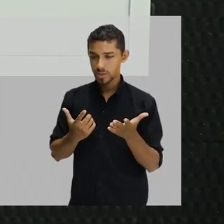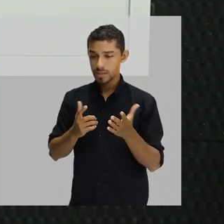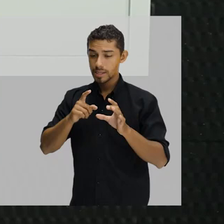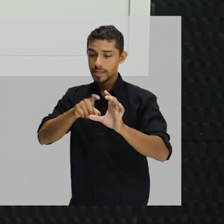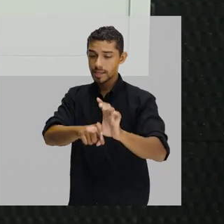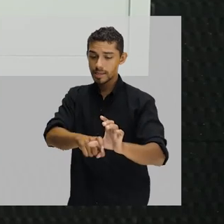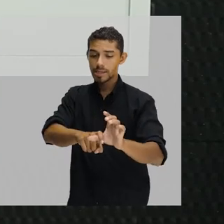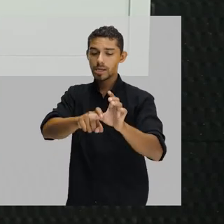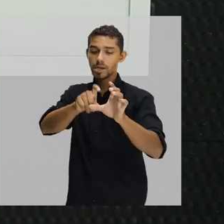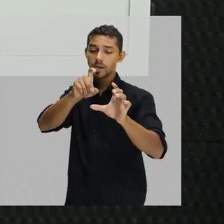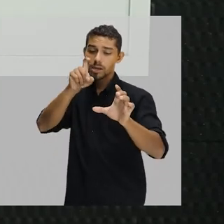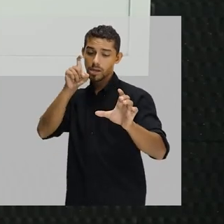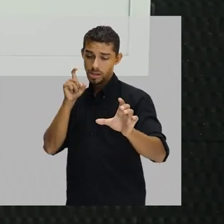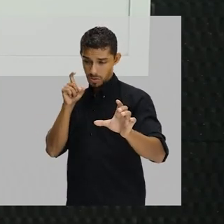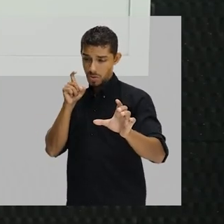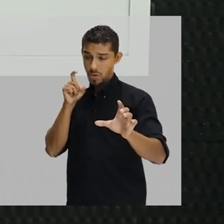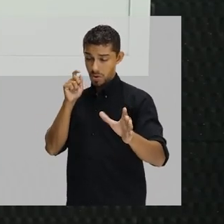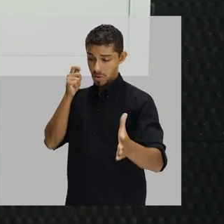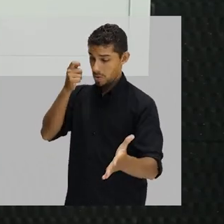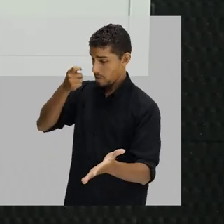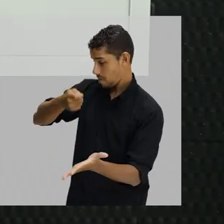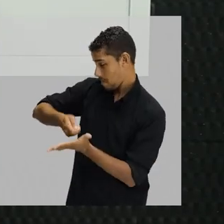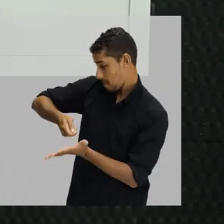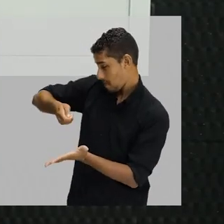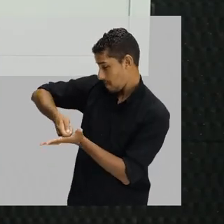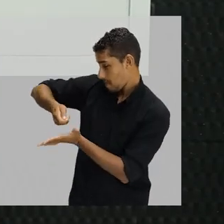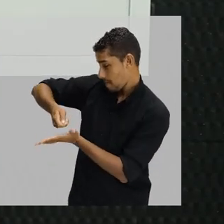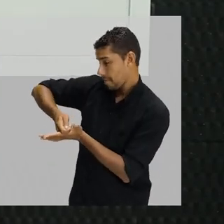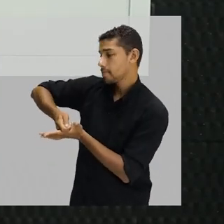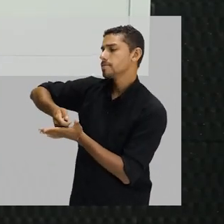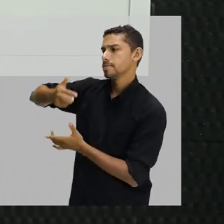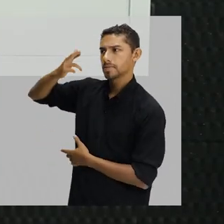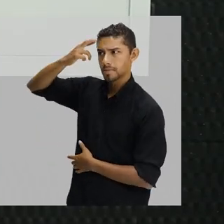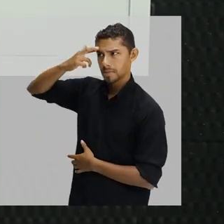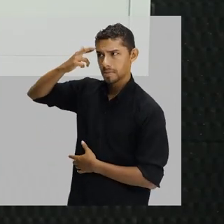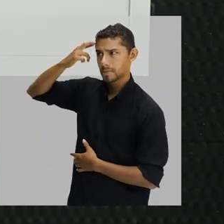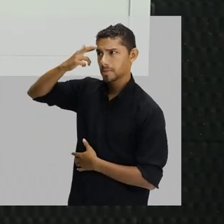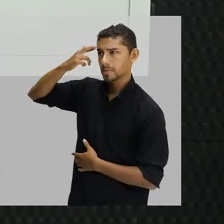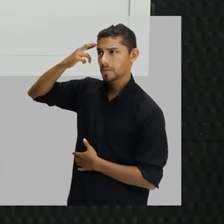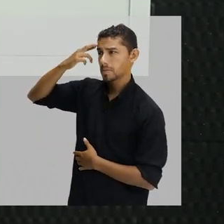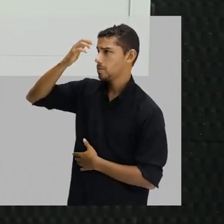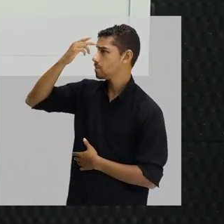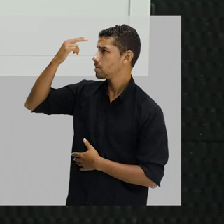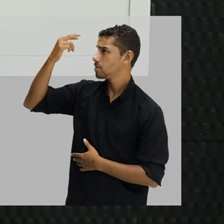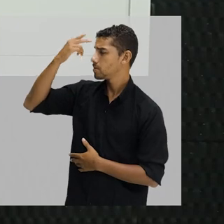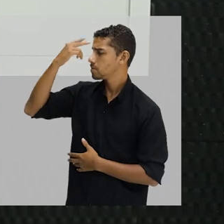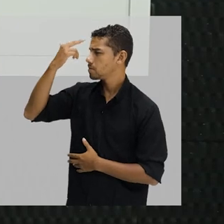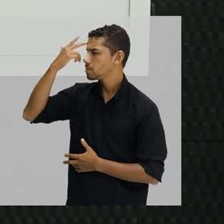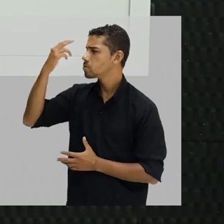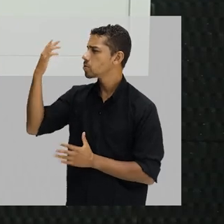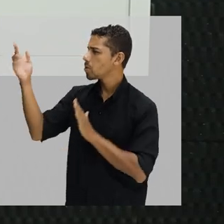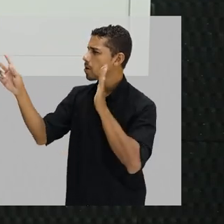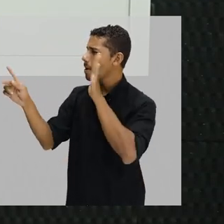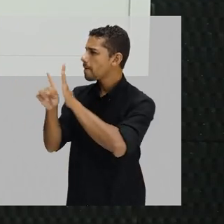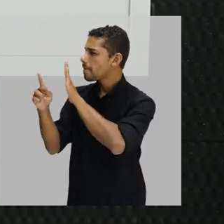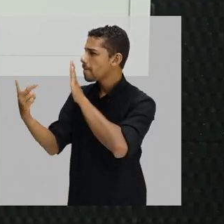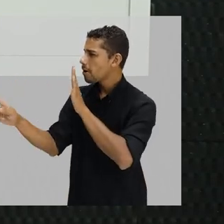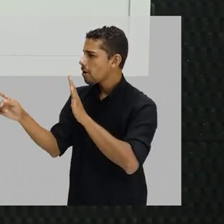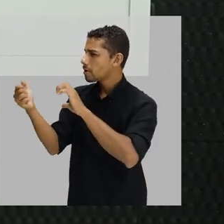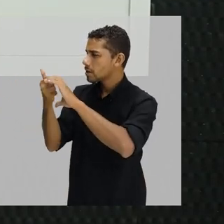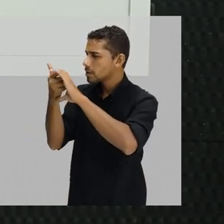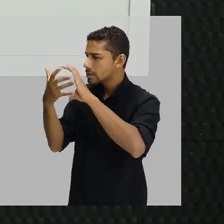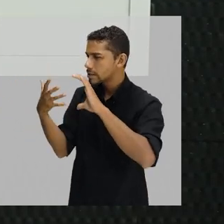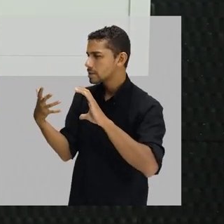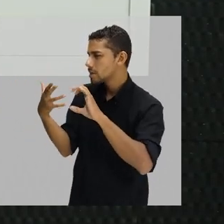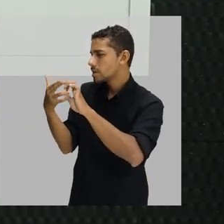independente, extremamente exigente, que tem suas reflexões, características, elementos próprios. Então, ela entra aqui como